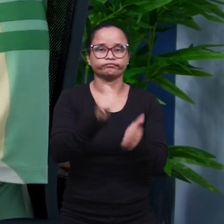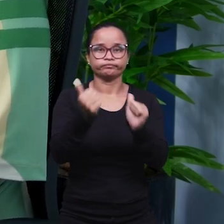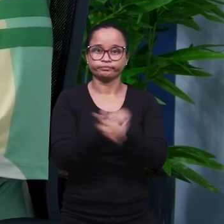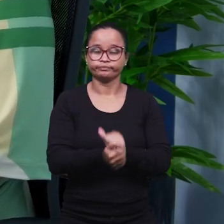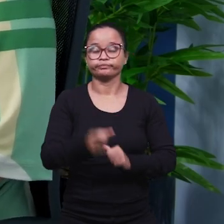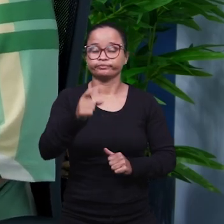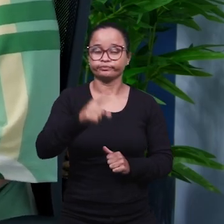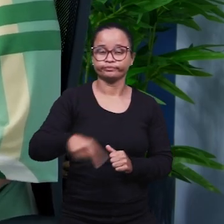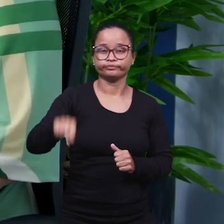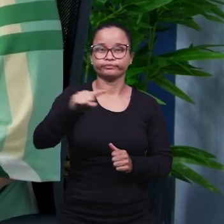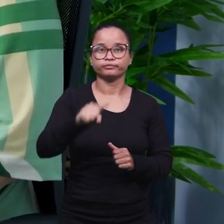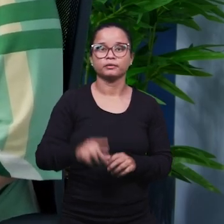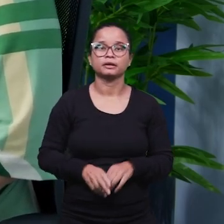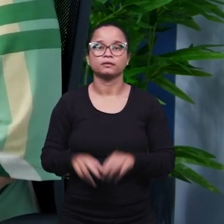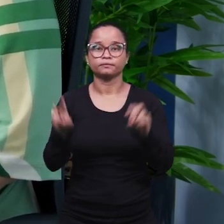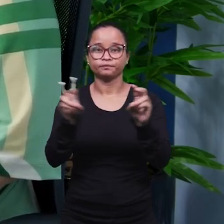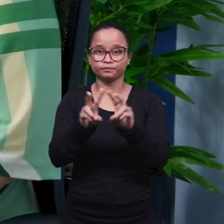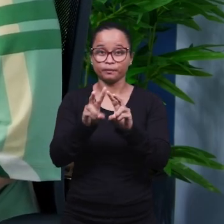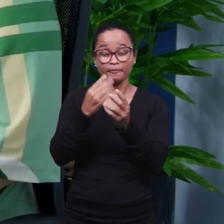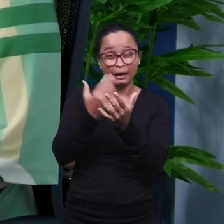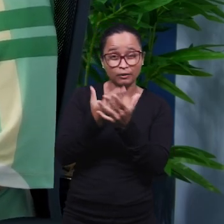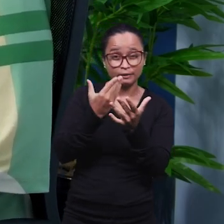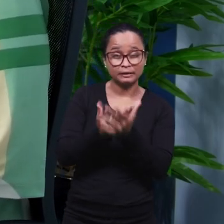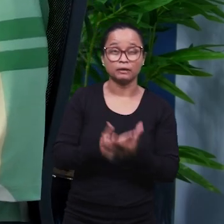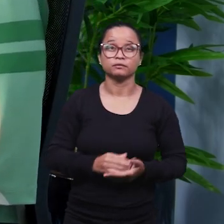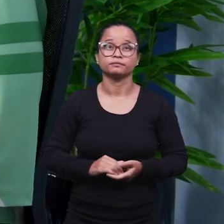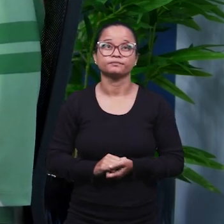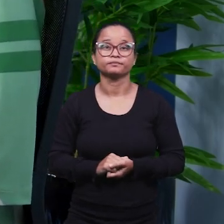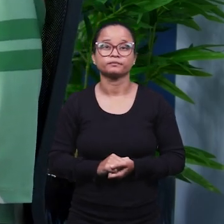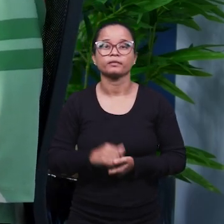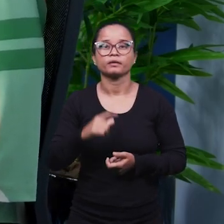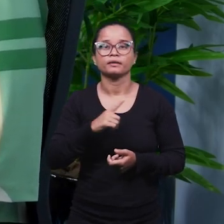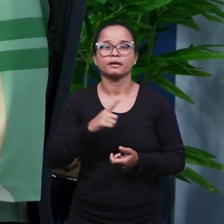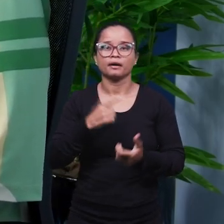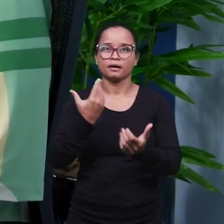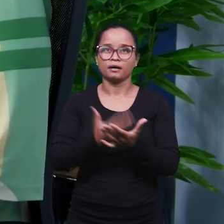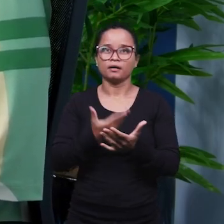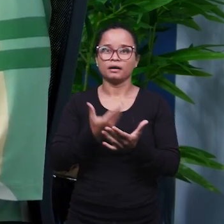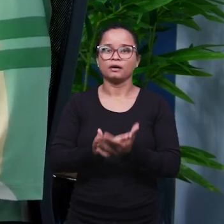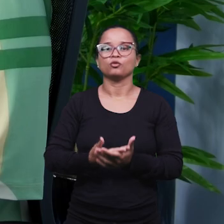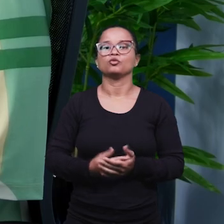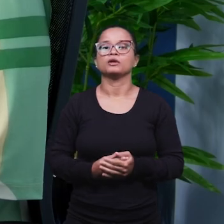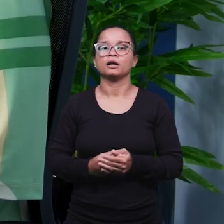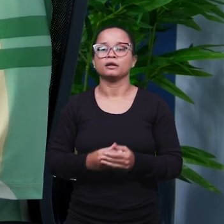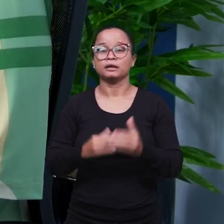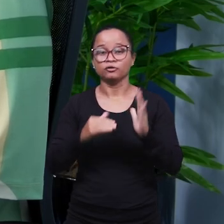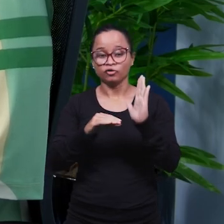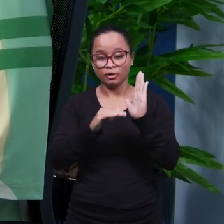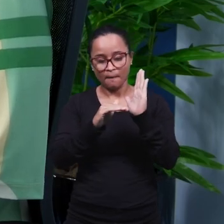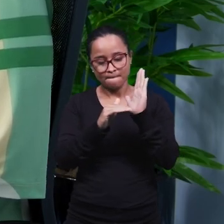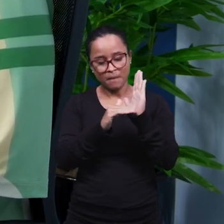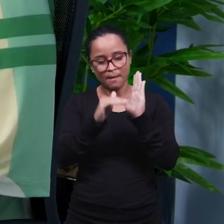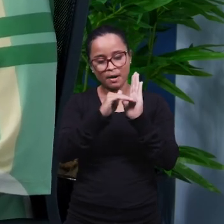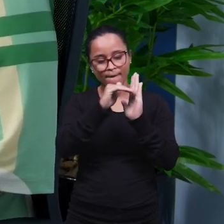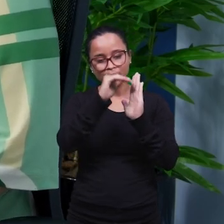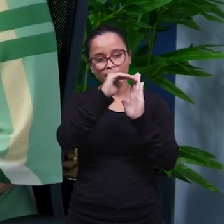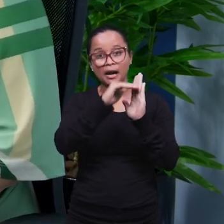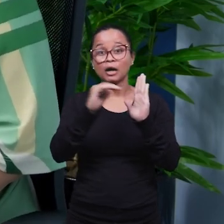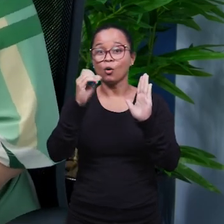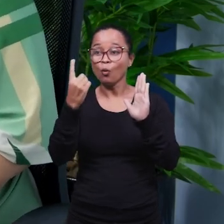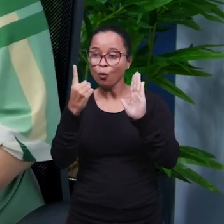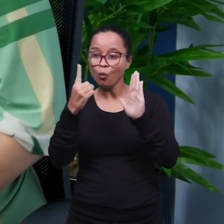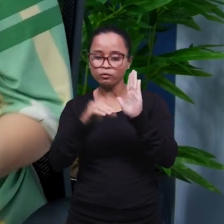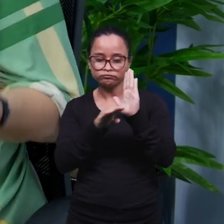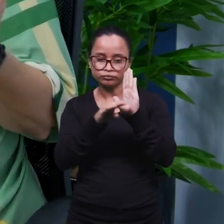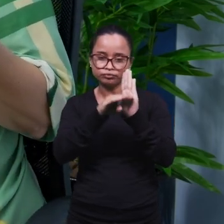vocês. Em termos de aula, olha, nós vamos ter aula do nível 1 até o nível